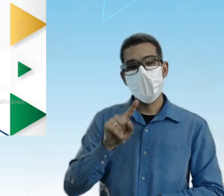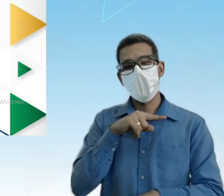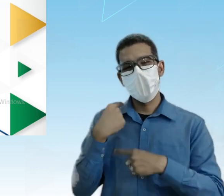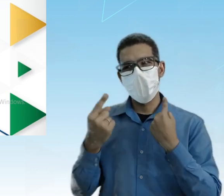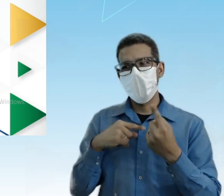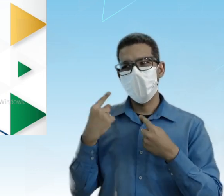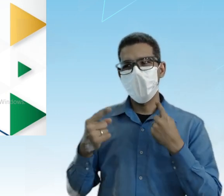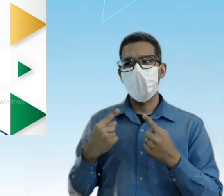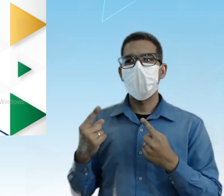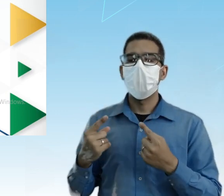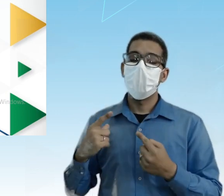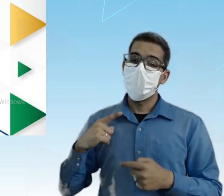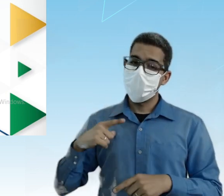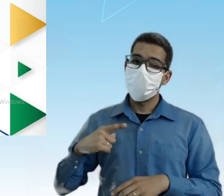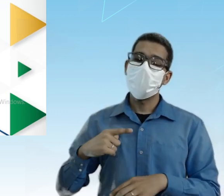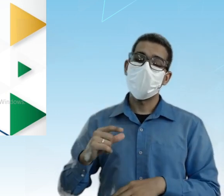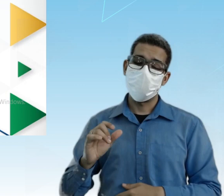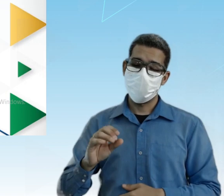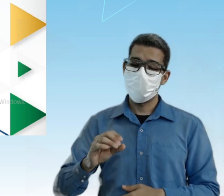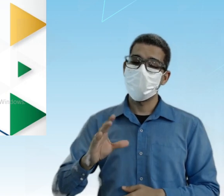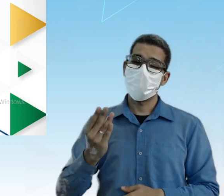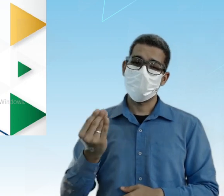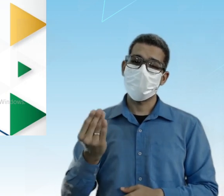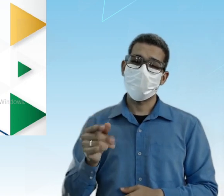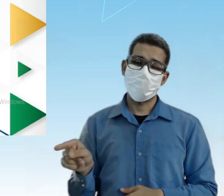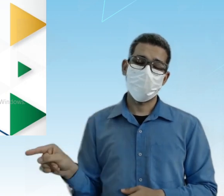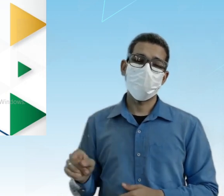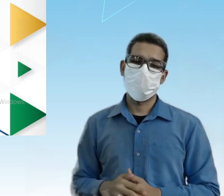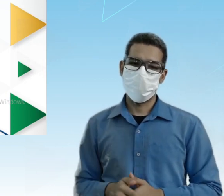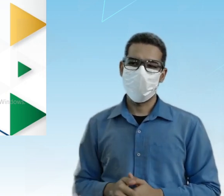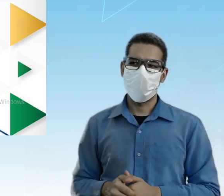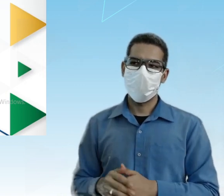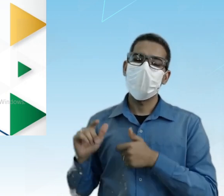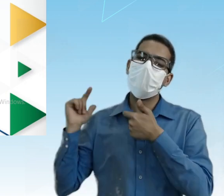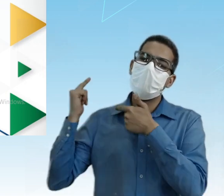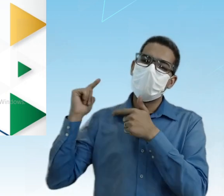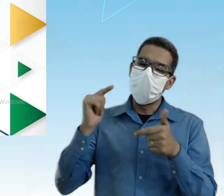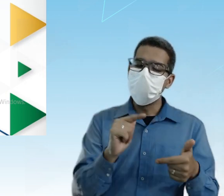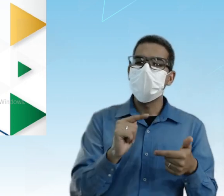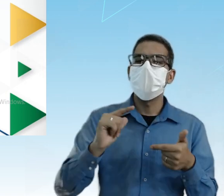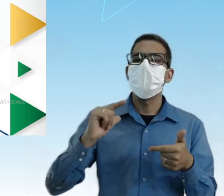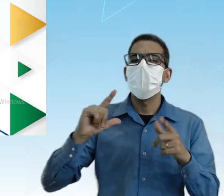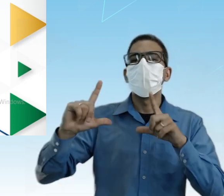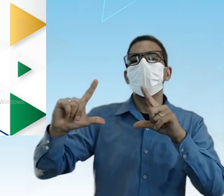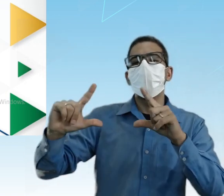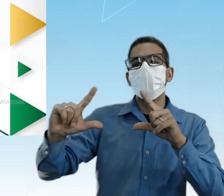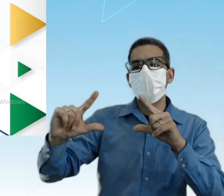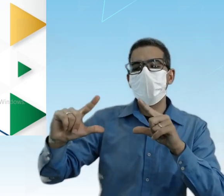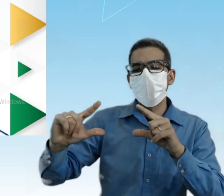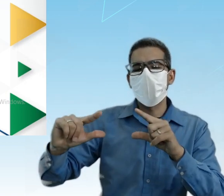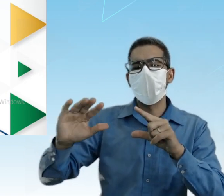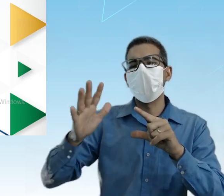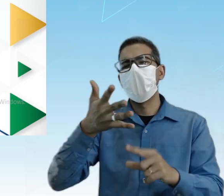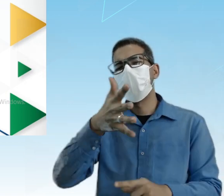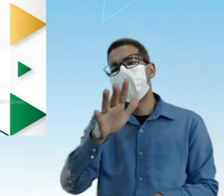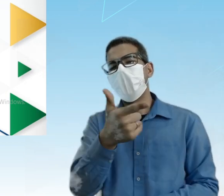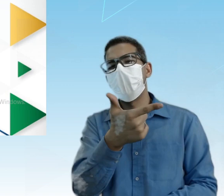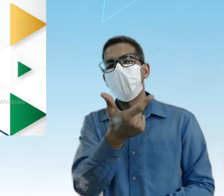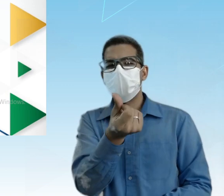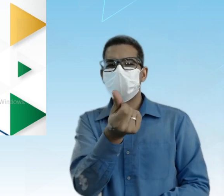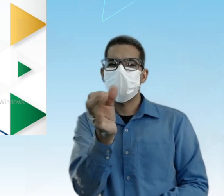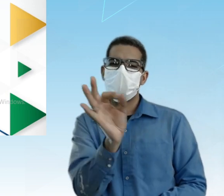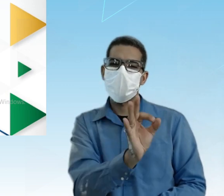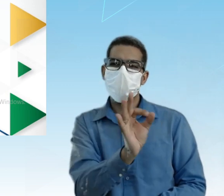ainda é considerada alta. Nos últimos anos vem caindo, porém, mas está em torno de